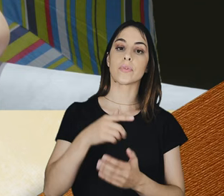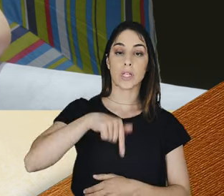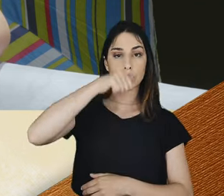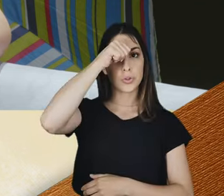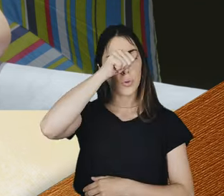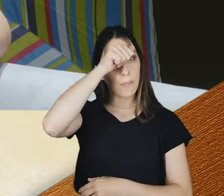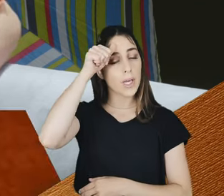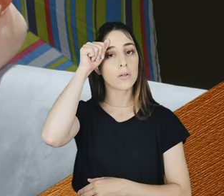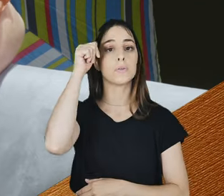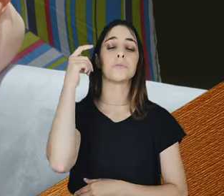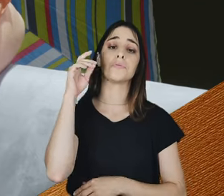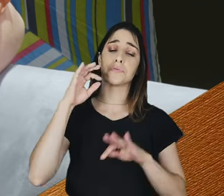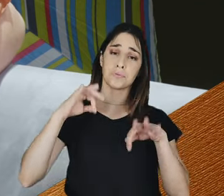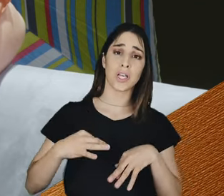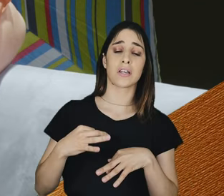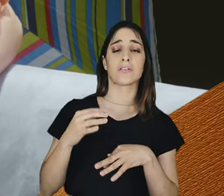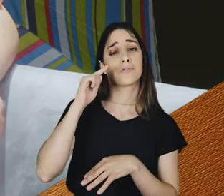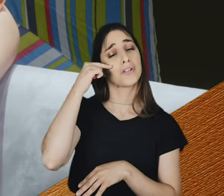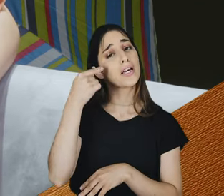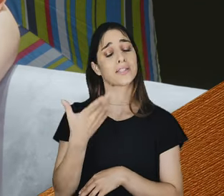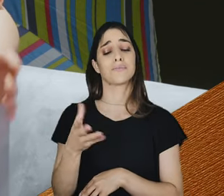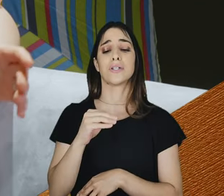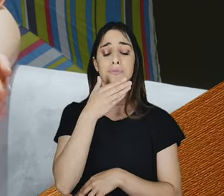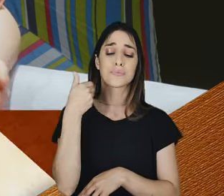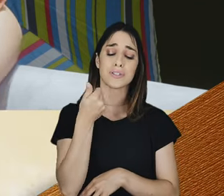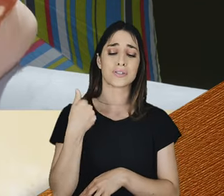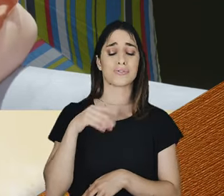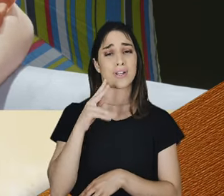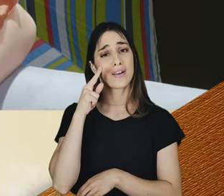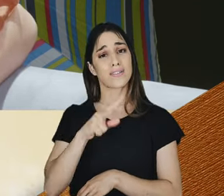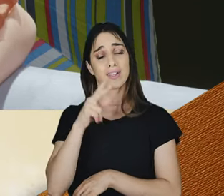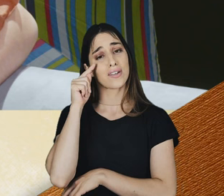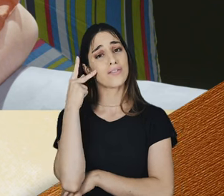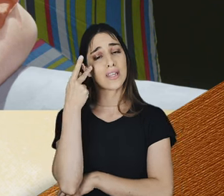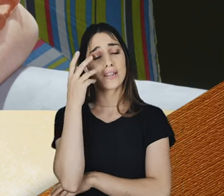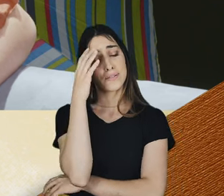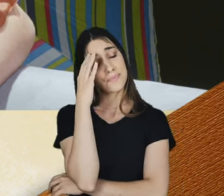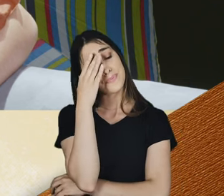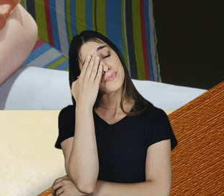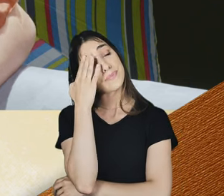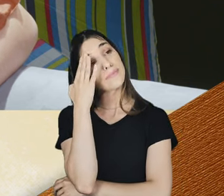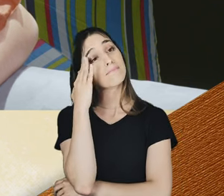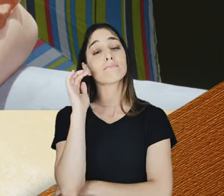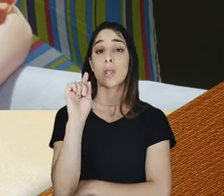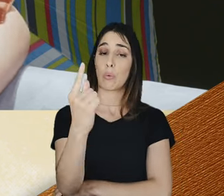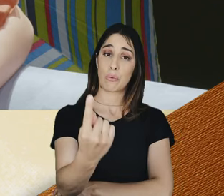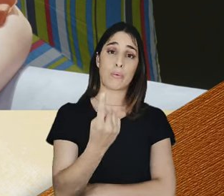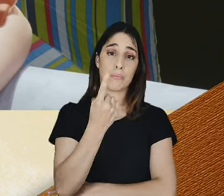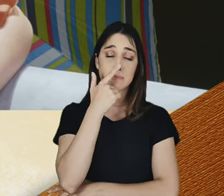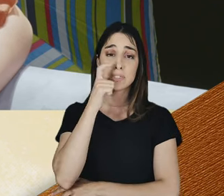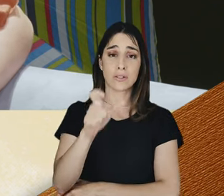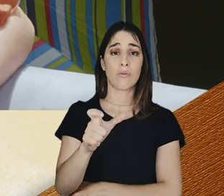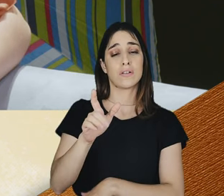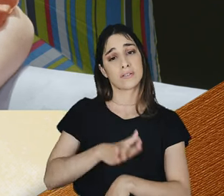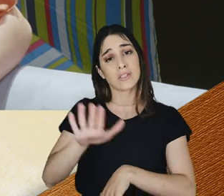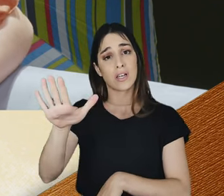Bem, este domingo terminou a viagem mais bonita que eu já vi na minha vida. Um dos